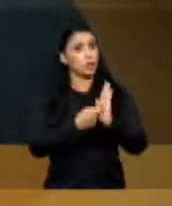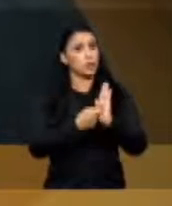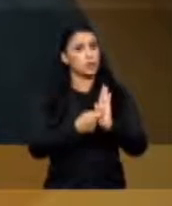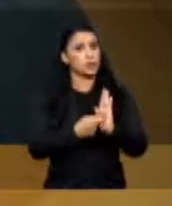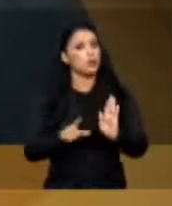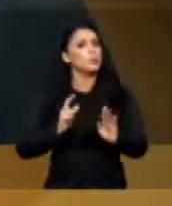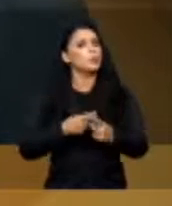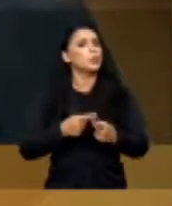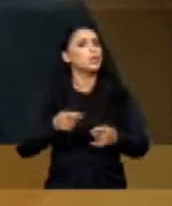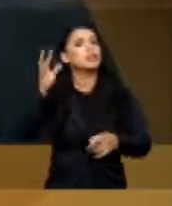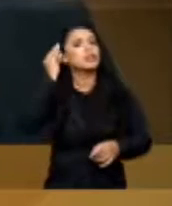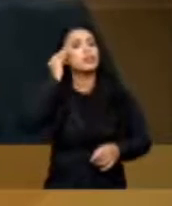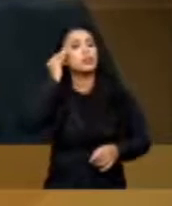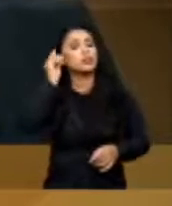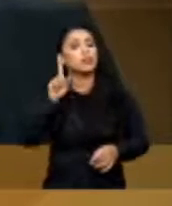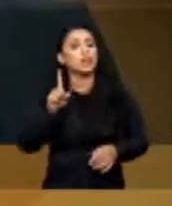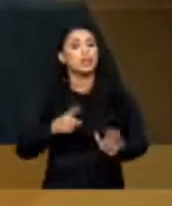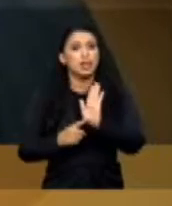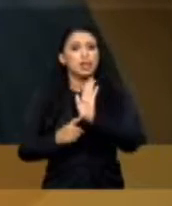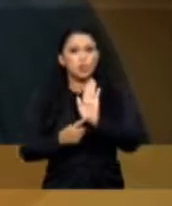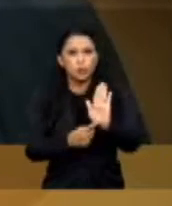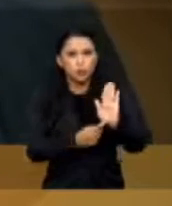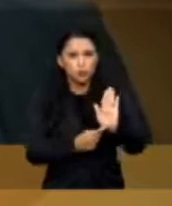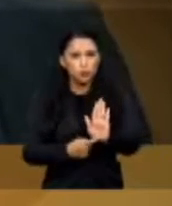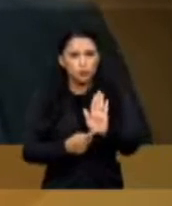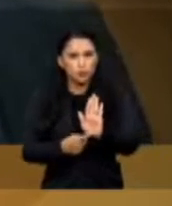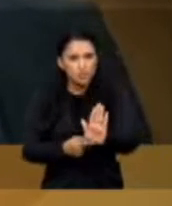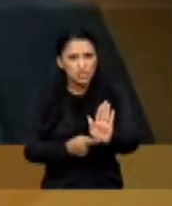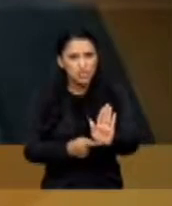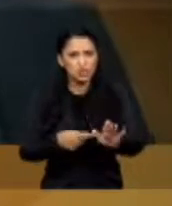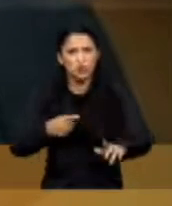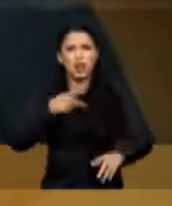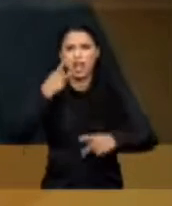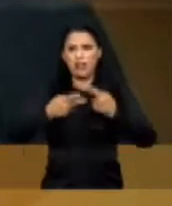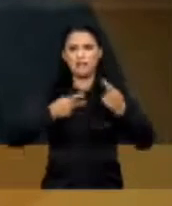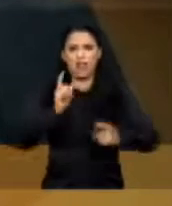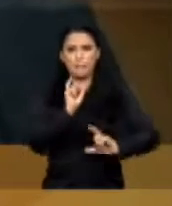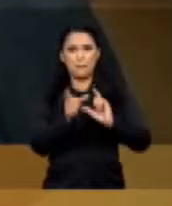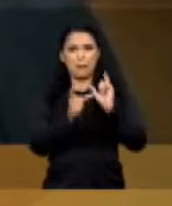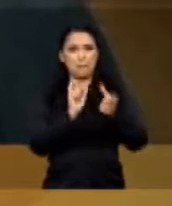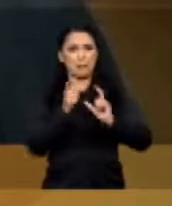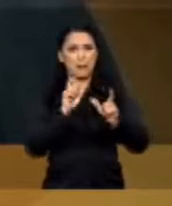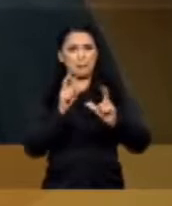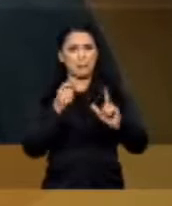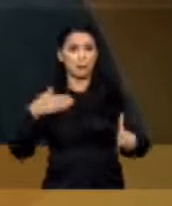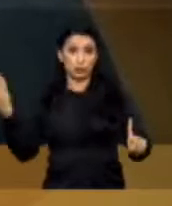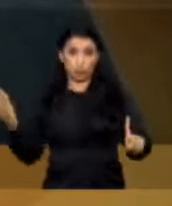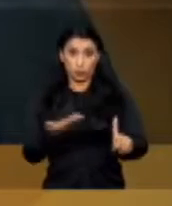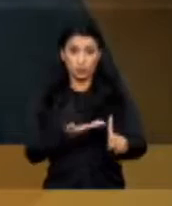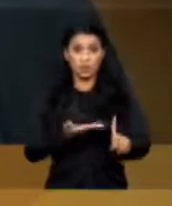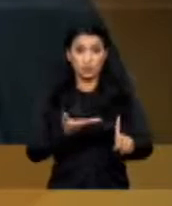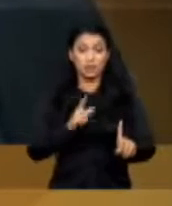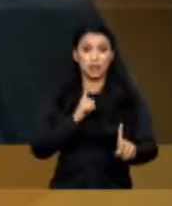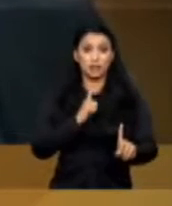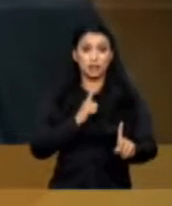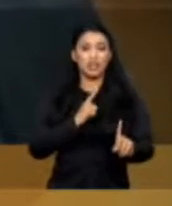por entender que em todas as expressões vazadas no discurso, na fala, nos filmes do denunciado, está